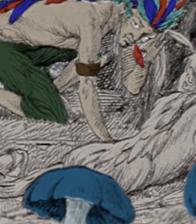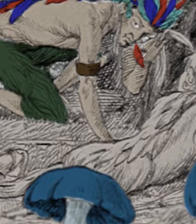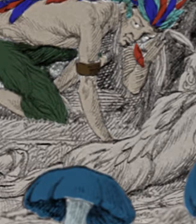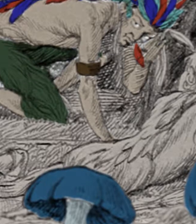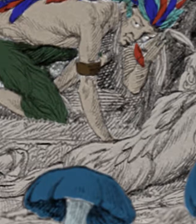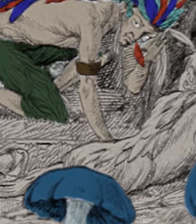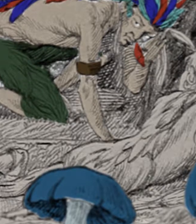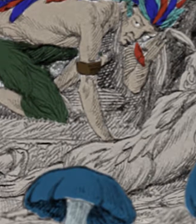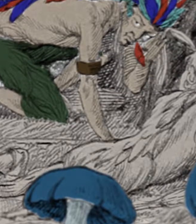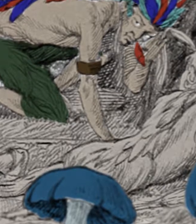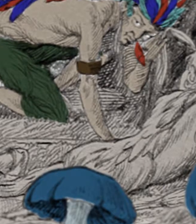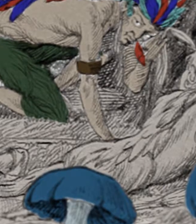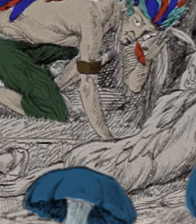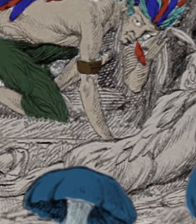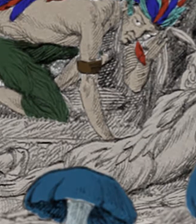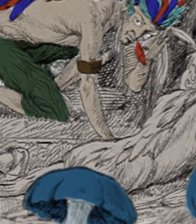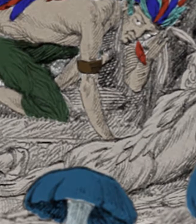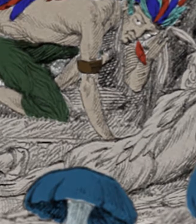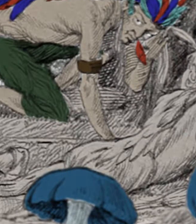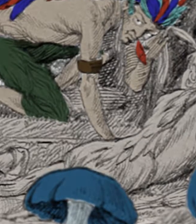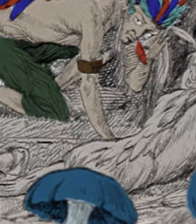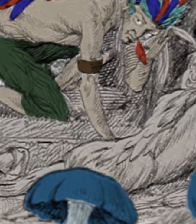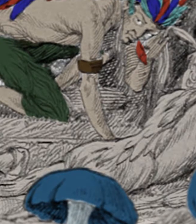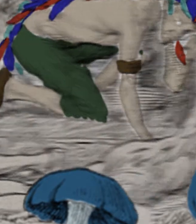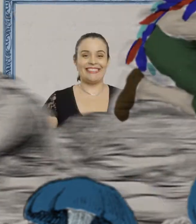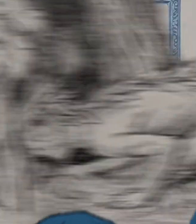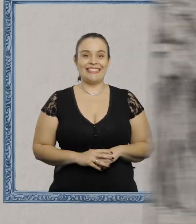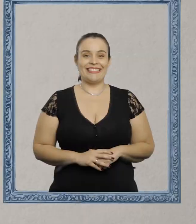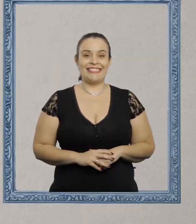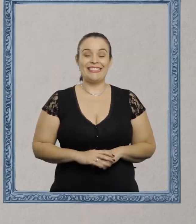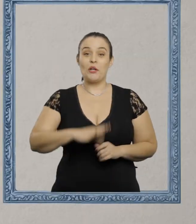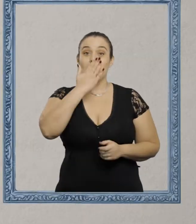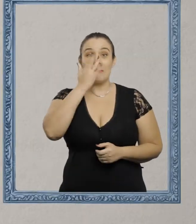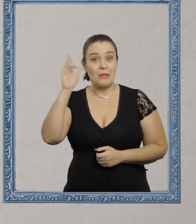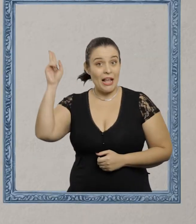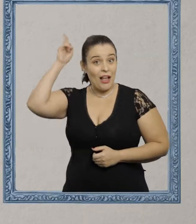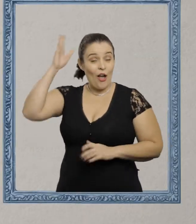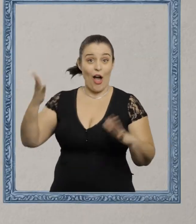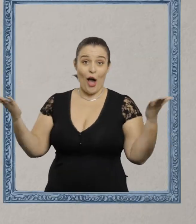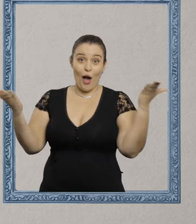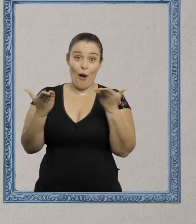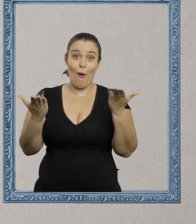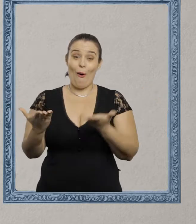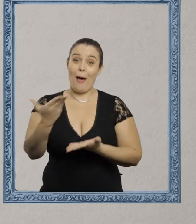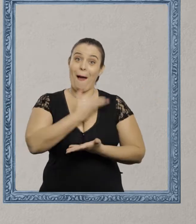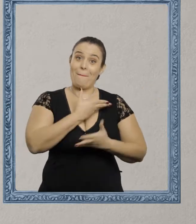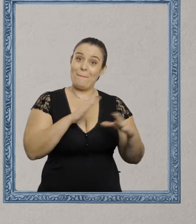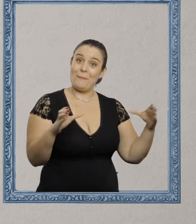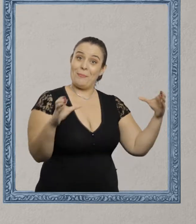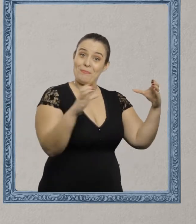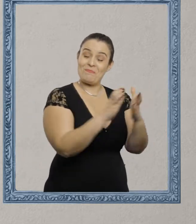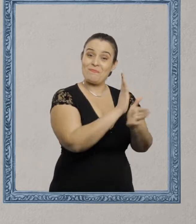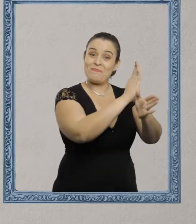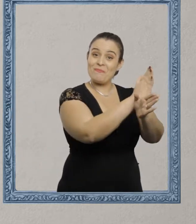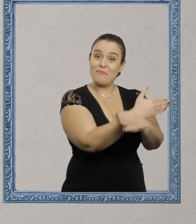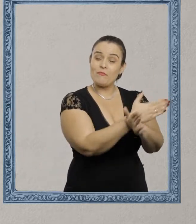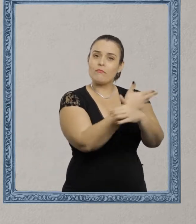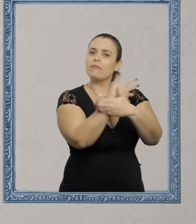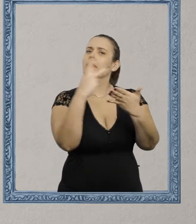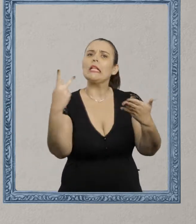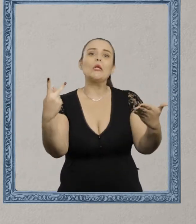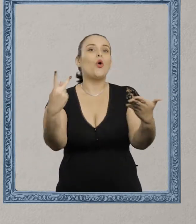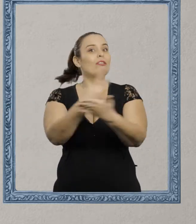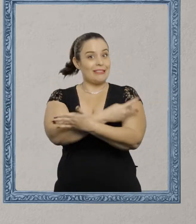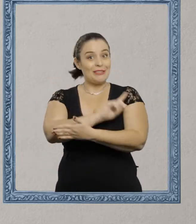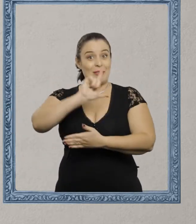à abertura dos troncos e parecem ouvir algo. Os índios viraram amigos dos meninos. Isso aconteceu